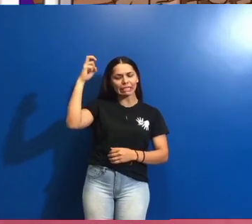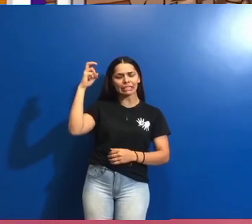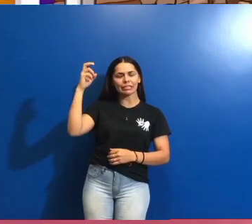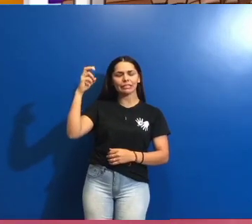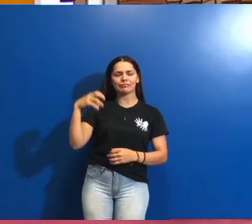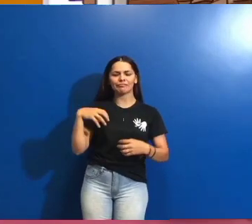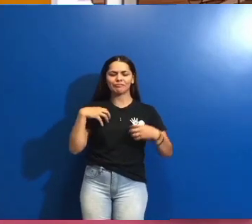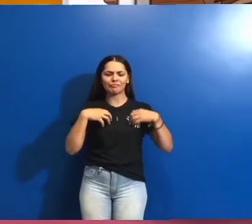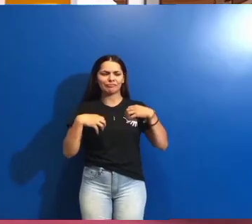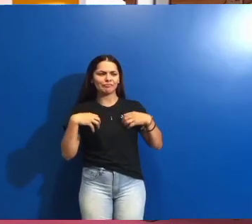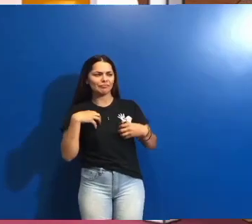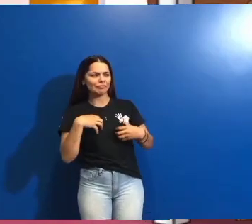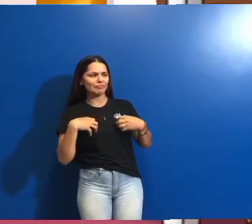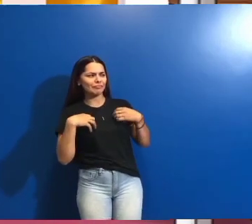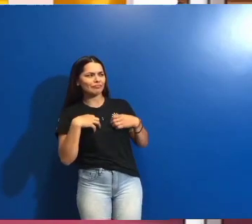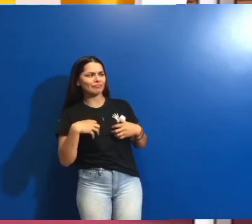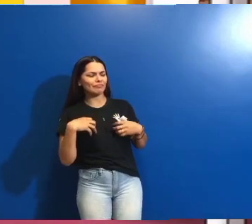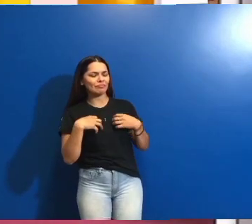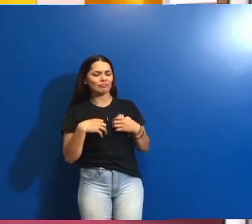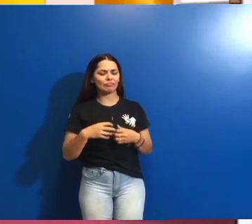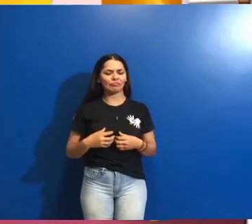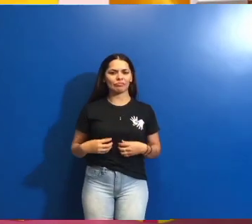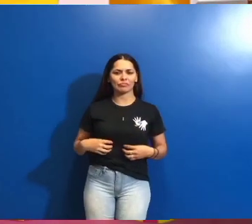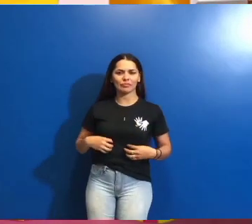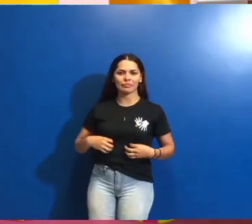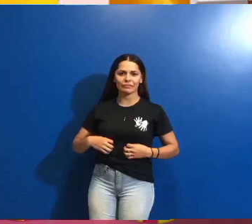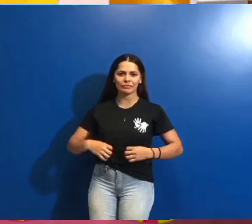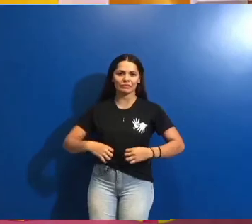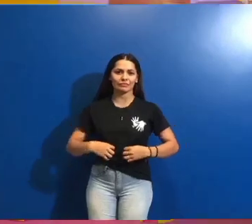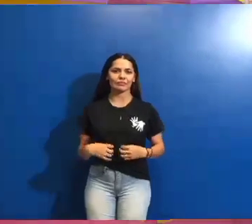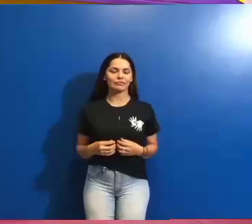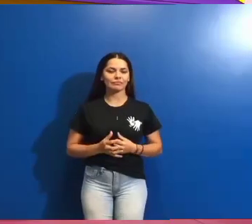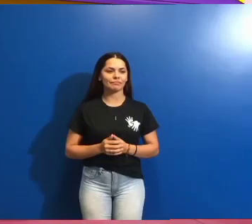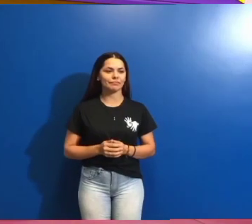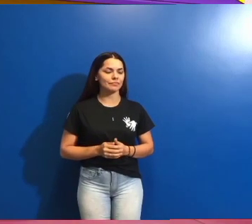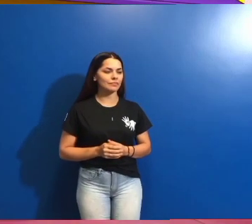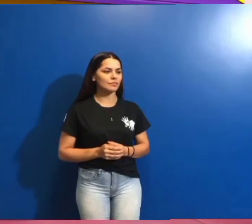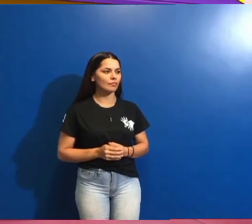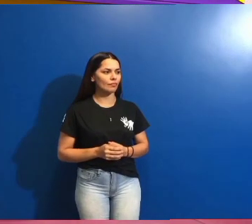Ele era um menino inteligente e imediatamente sentiu que algo estava errado.